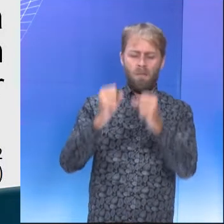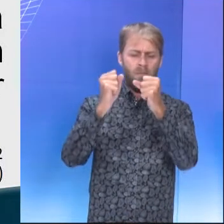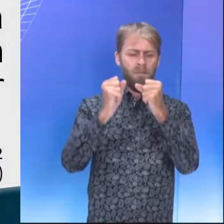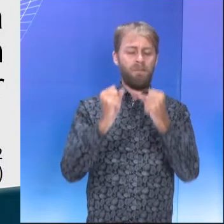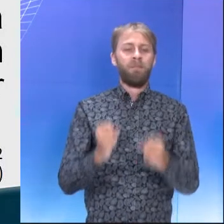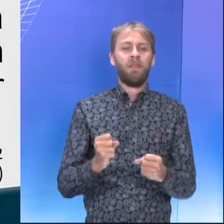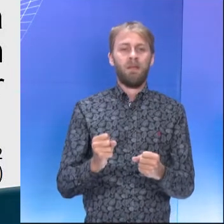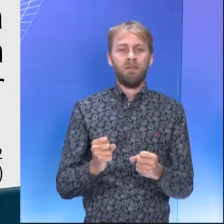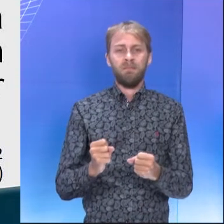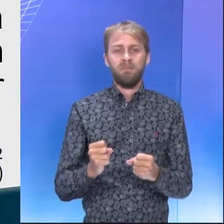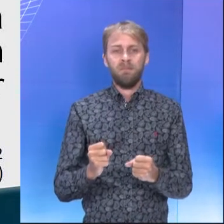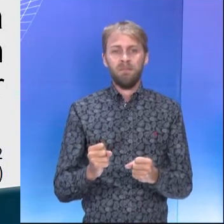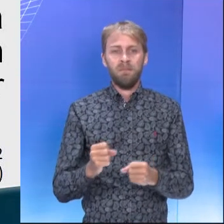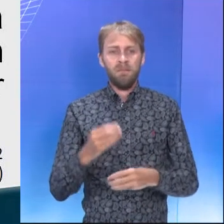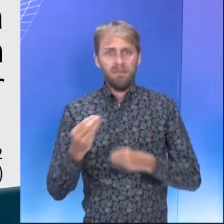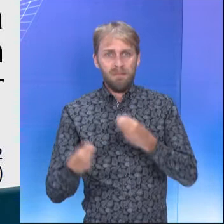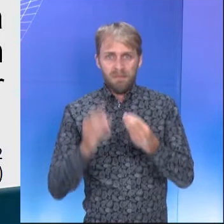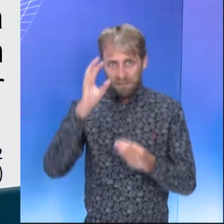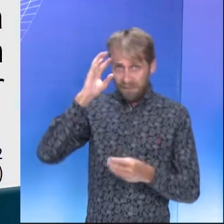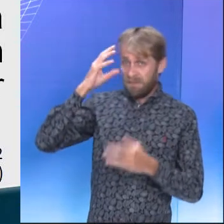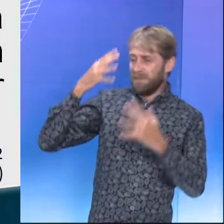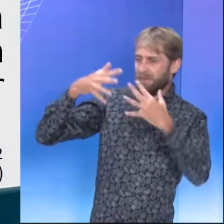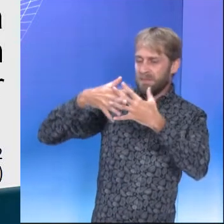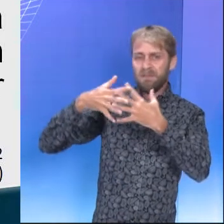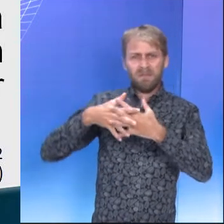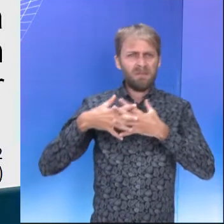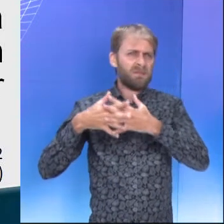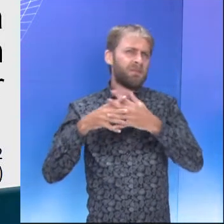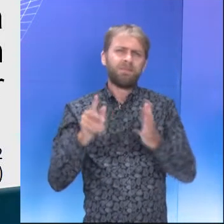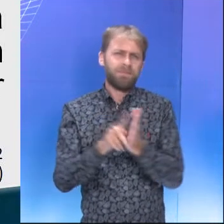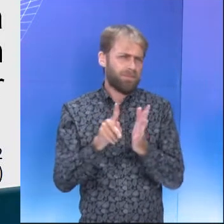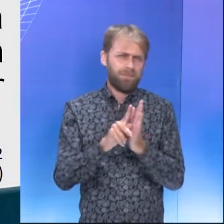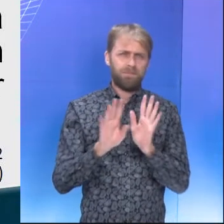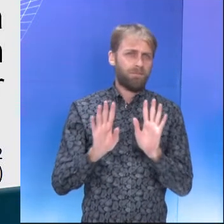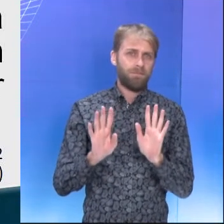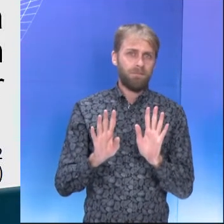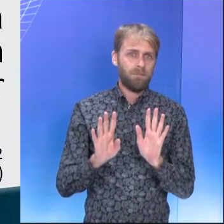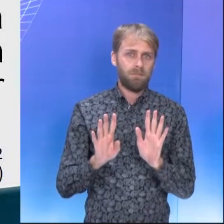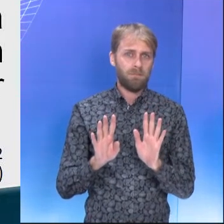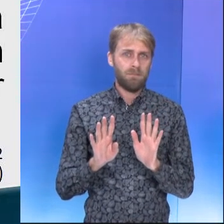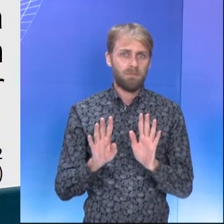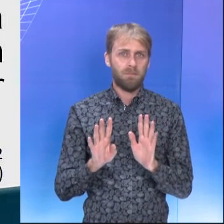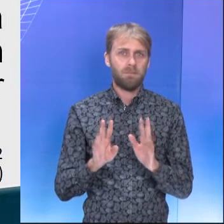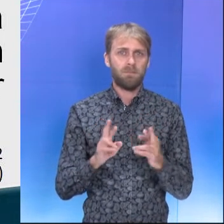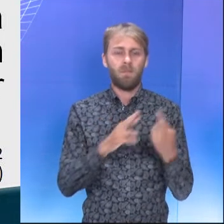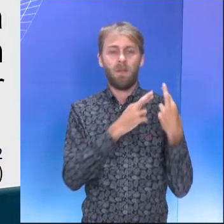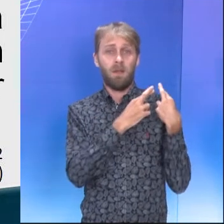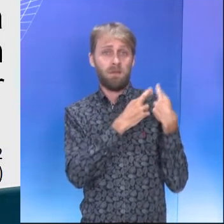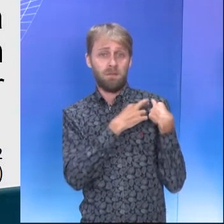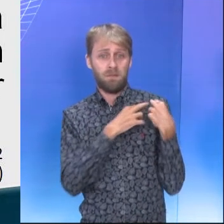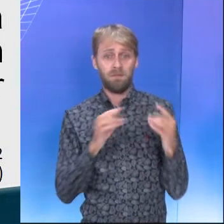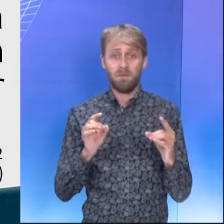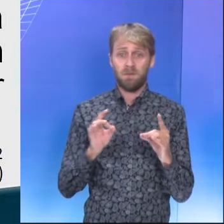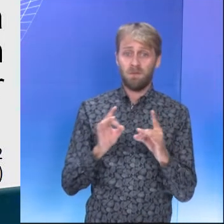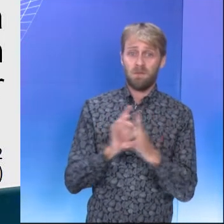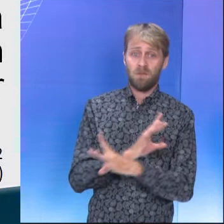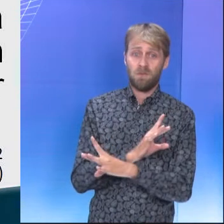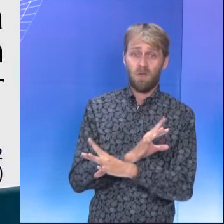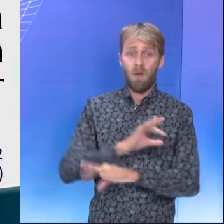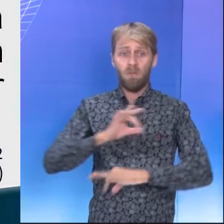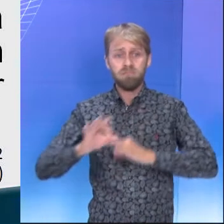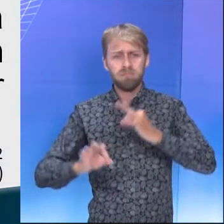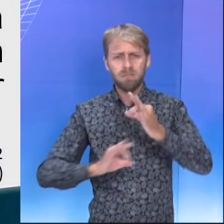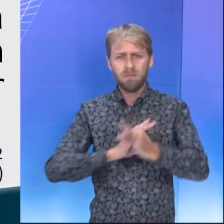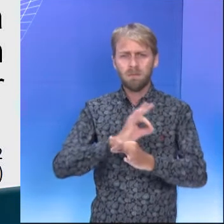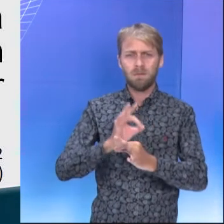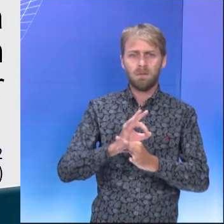essencialmente encarregado de eliminar conflitos que podem surgir entre os indivíduos, famílias e linhagens. O chefe só dispõe para restabelecer a ordem e